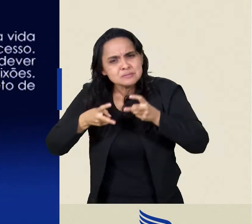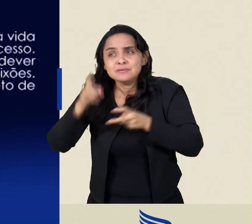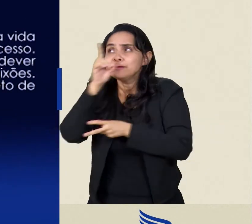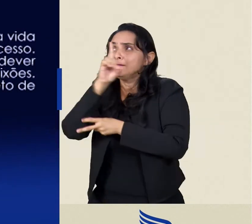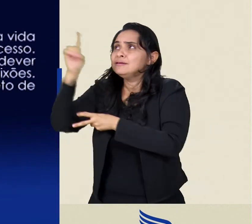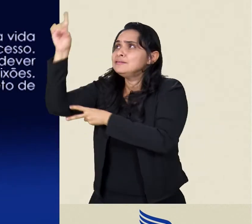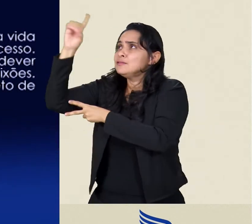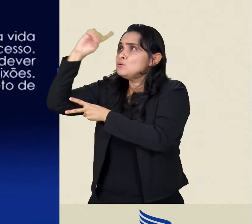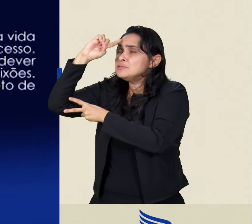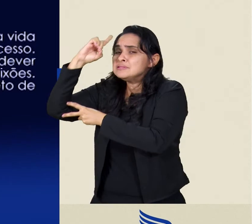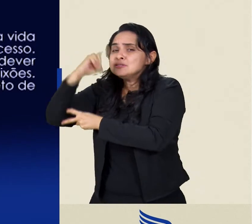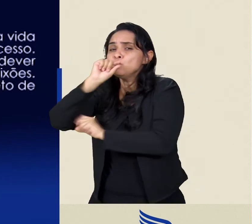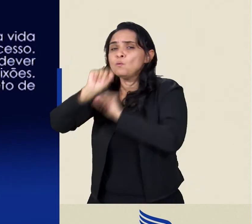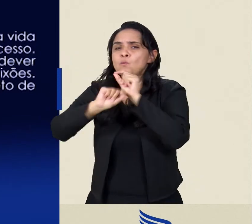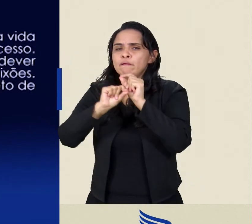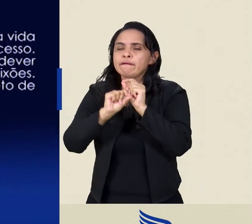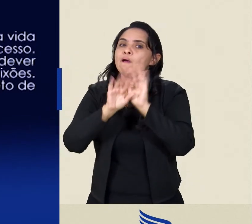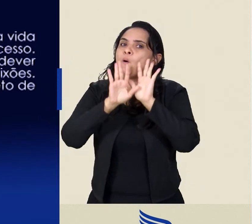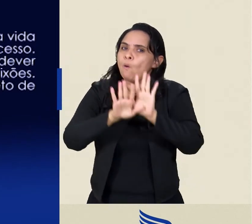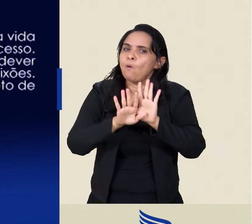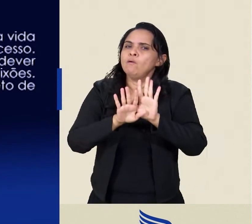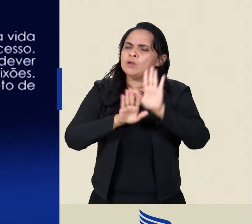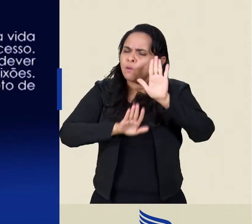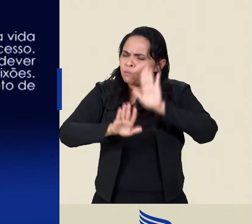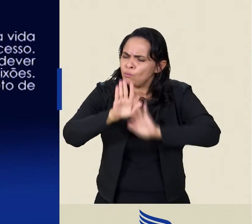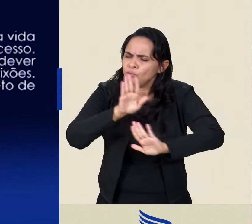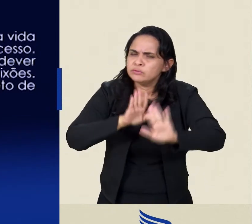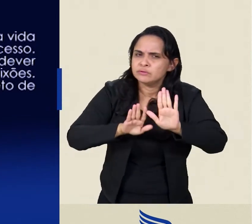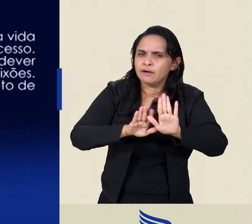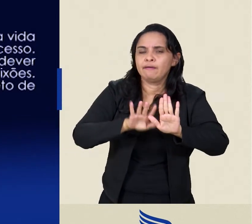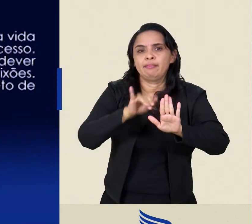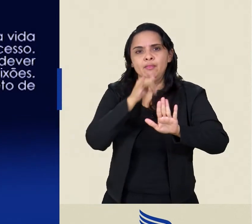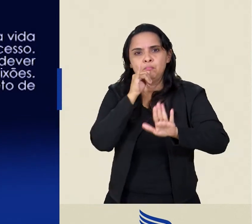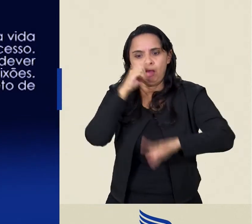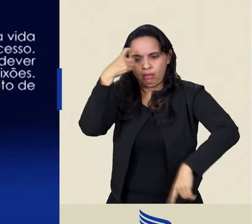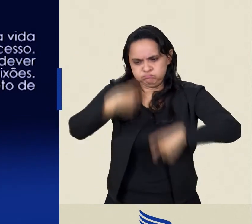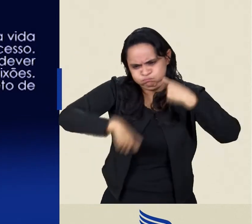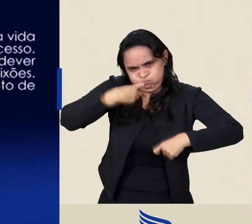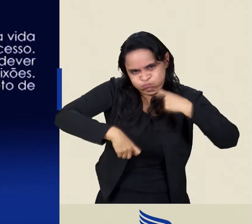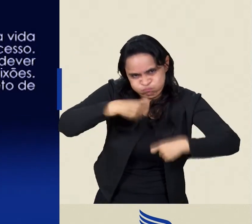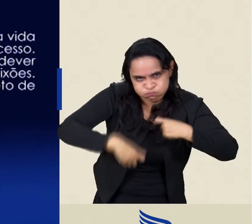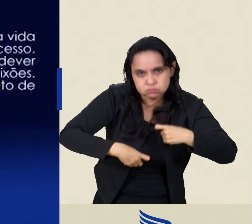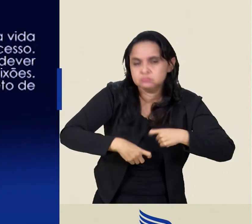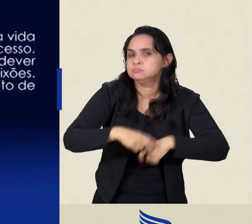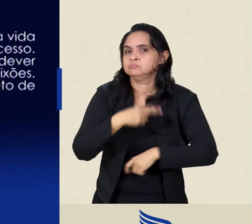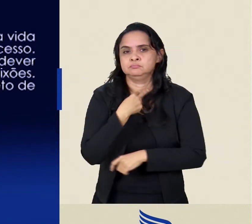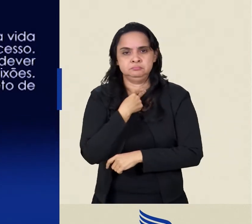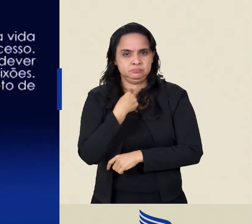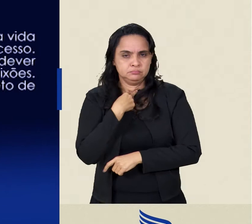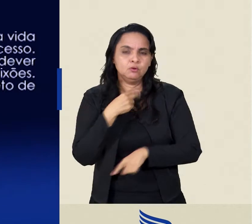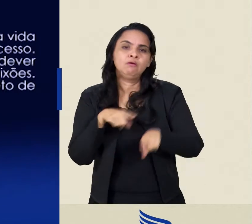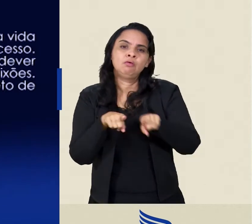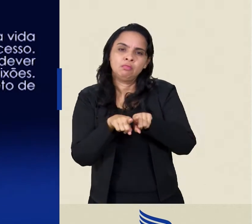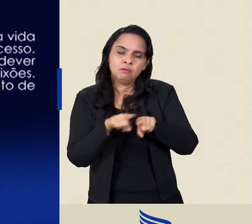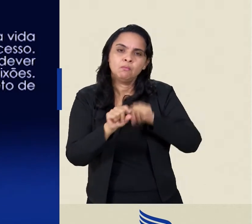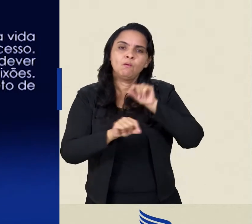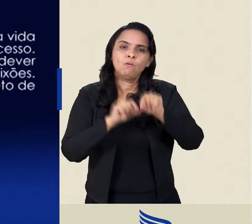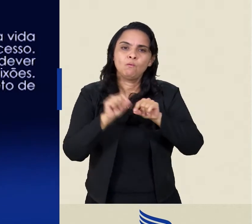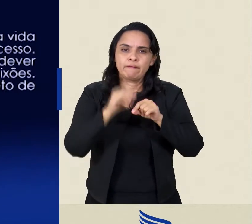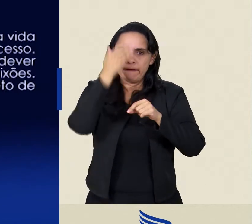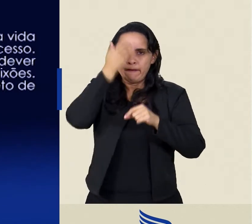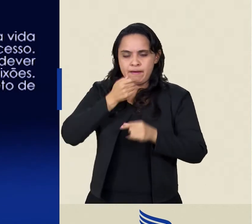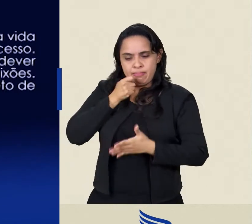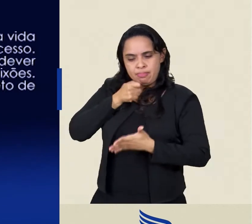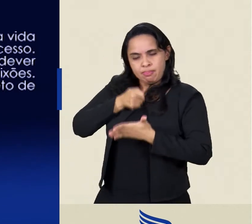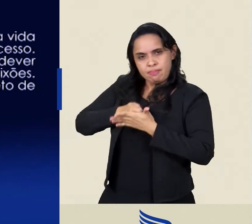vida matrimonial, evitando qualquer excesso. Bem poucos, porém, sentem ser um dever